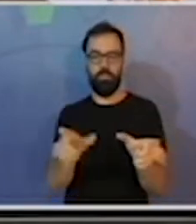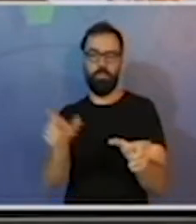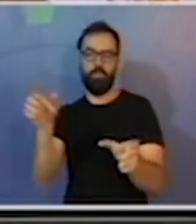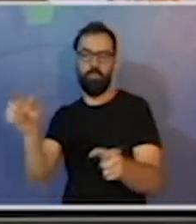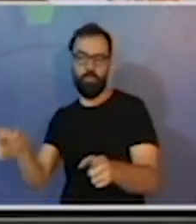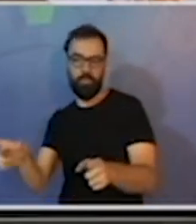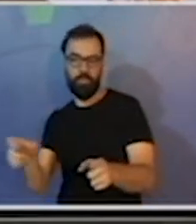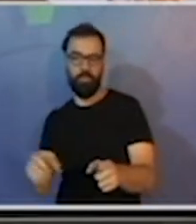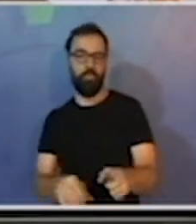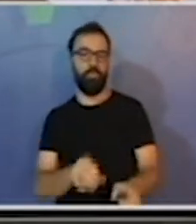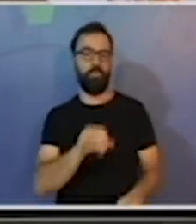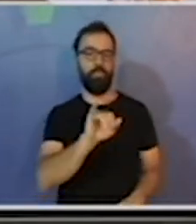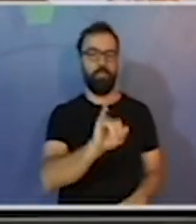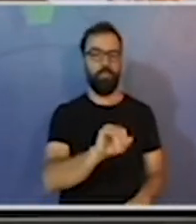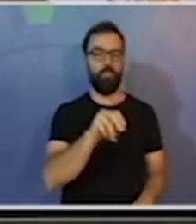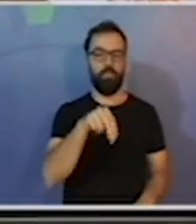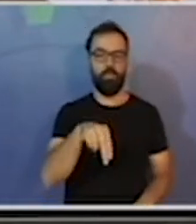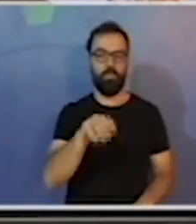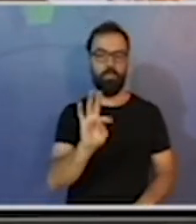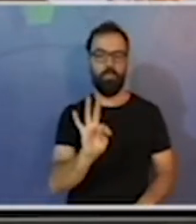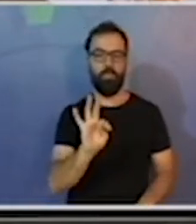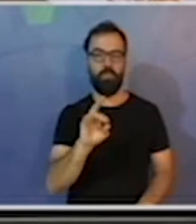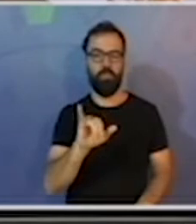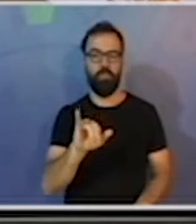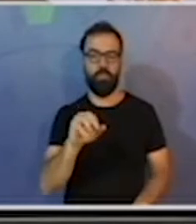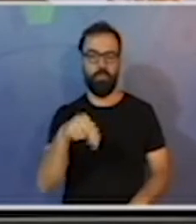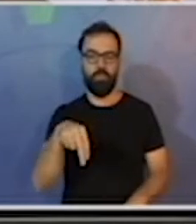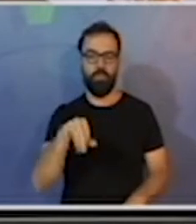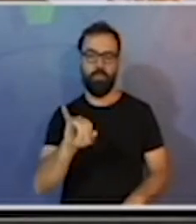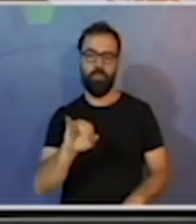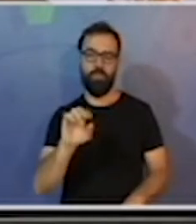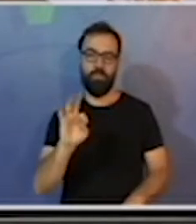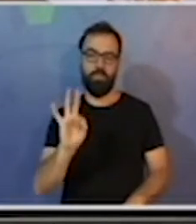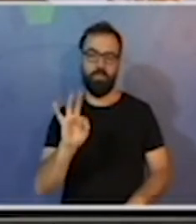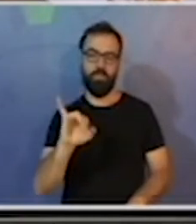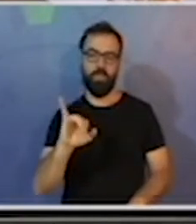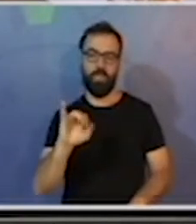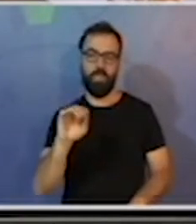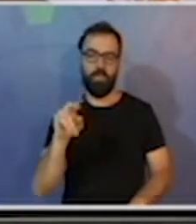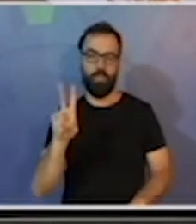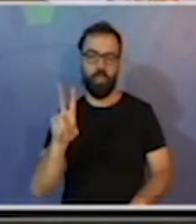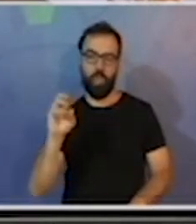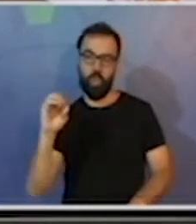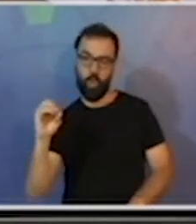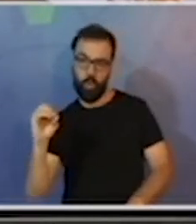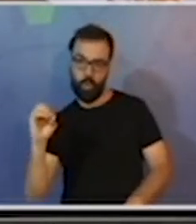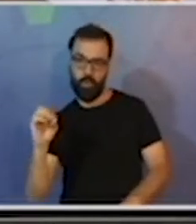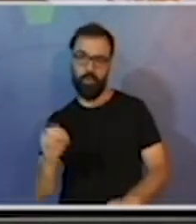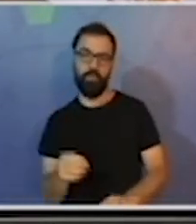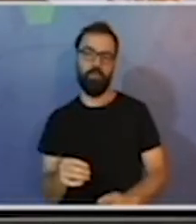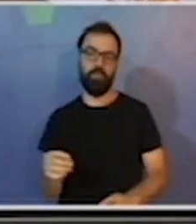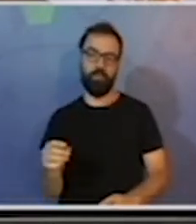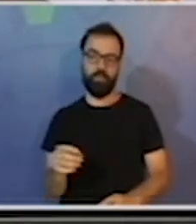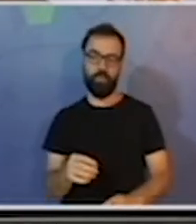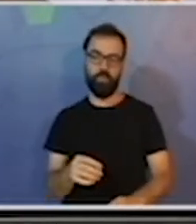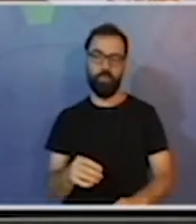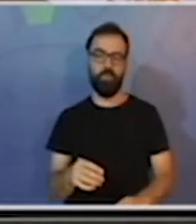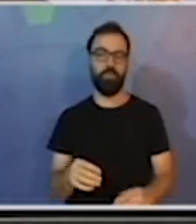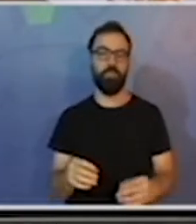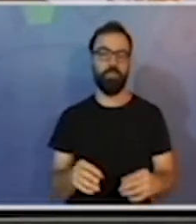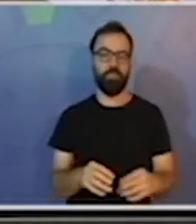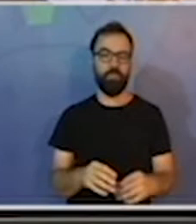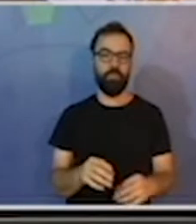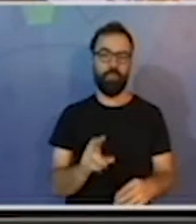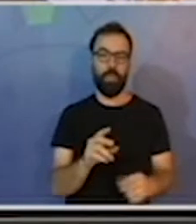o gerúndio e o particípio o infinitivo Olha lá falar atender Olha como